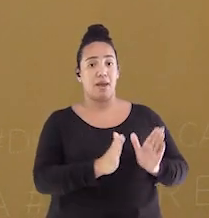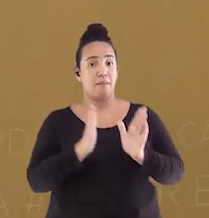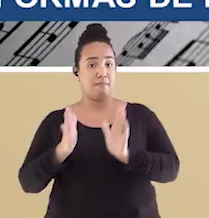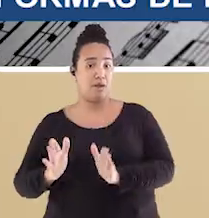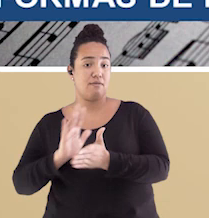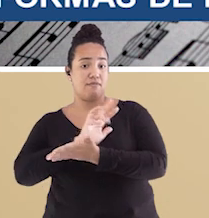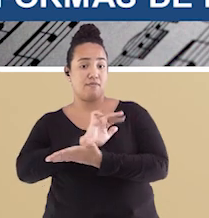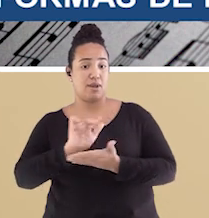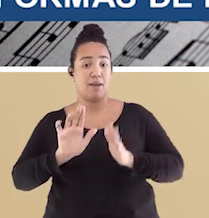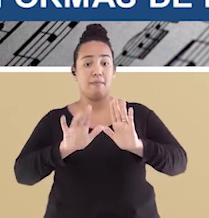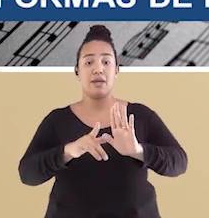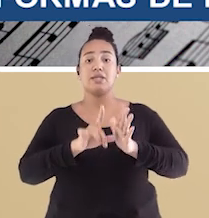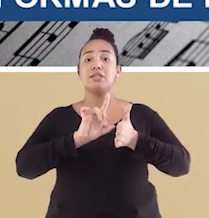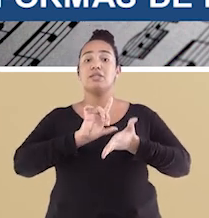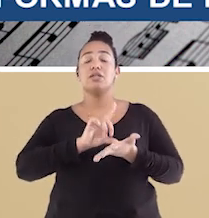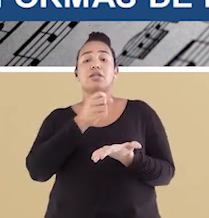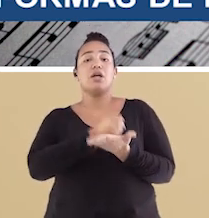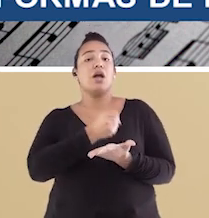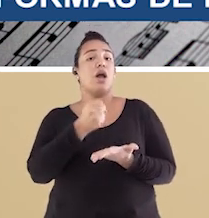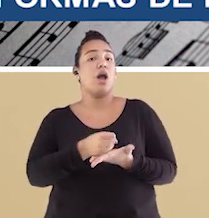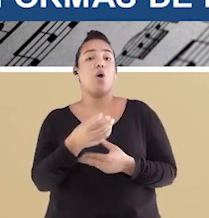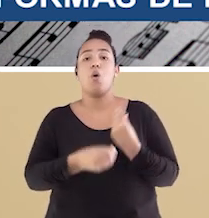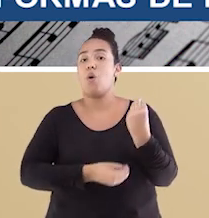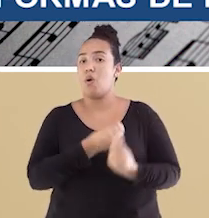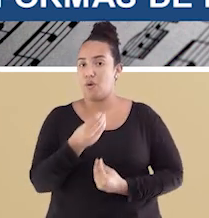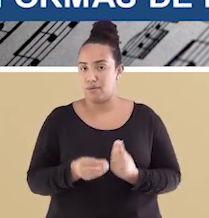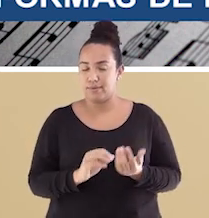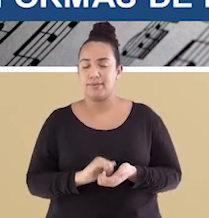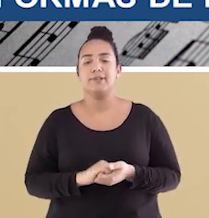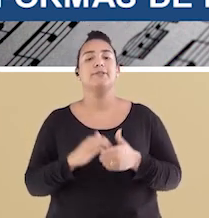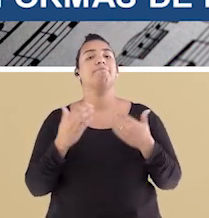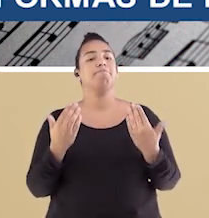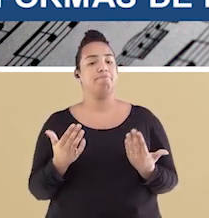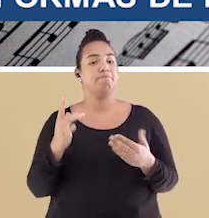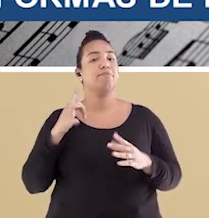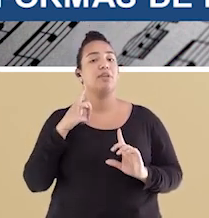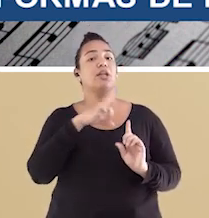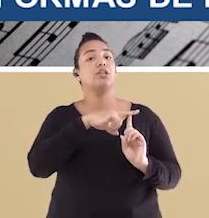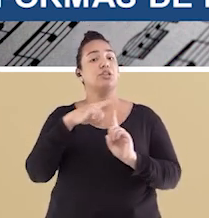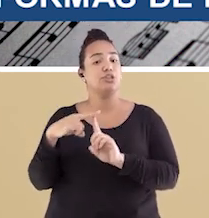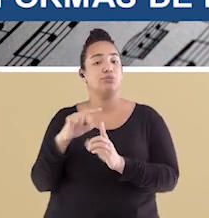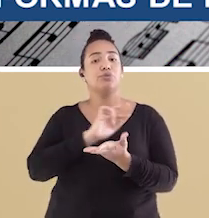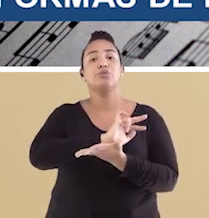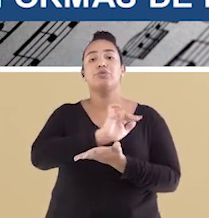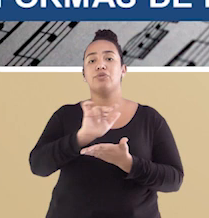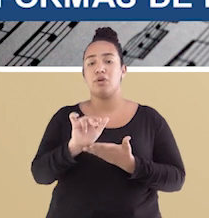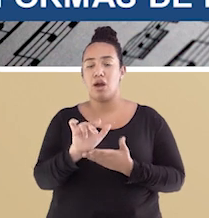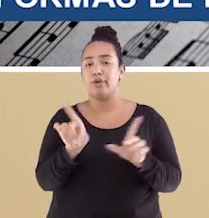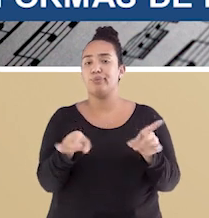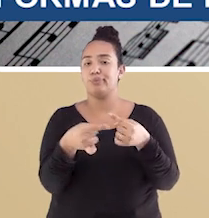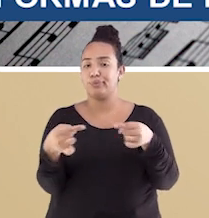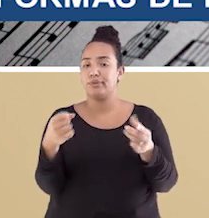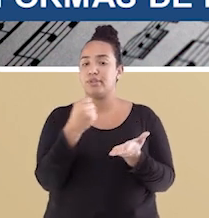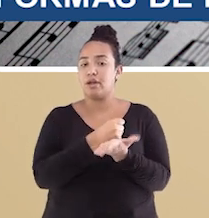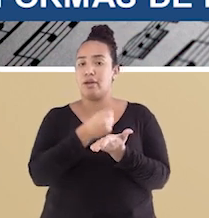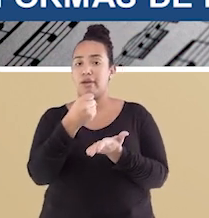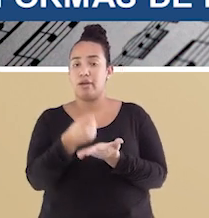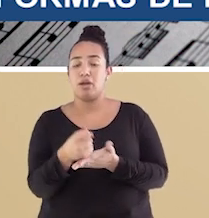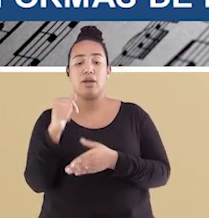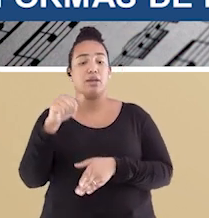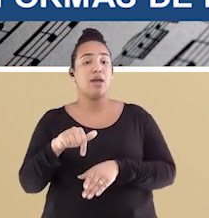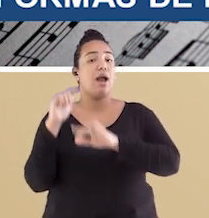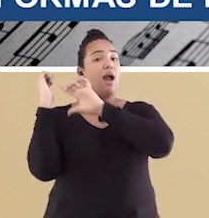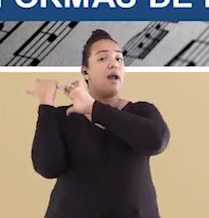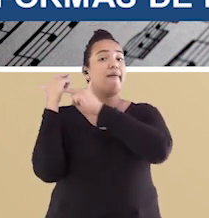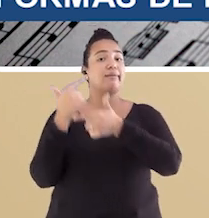isso. Existem várias formas de se registrar uma composição musical. A mais tradicional delas é a partitura, que